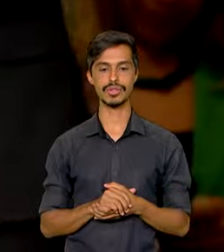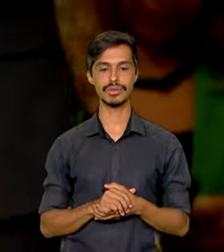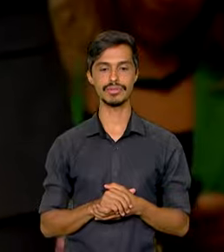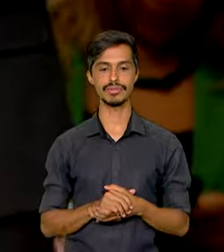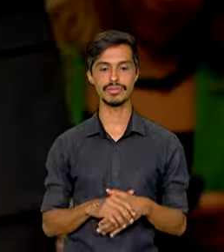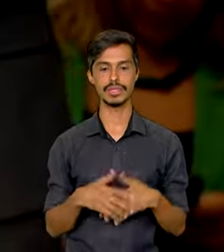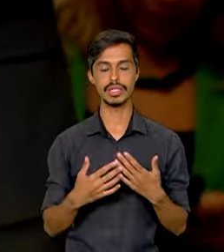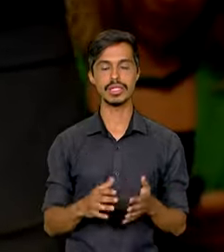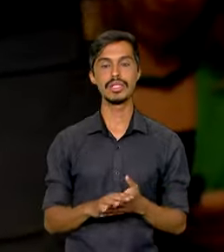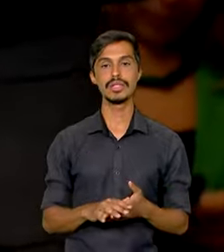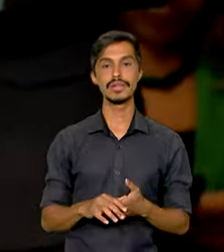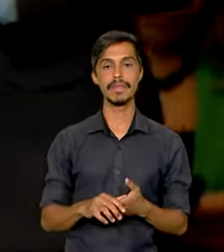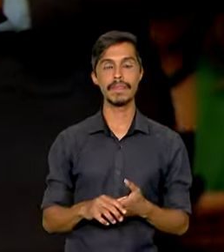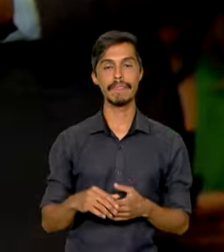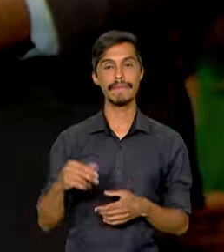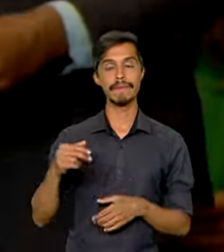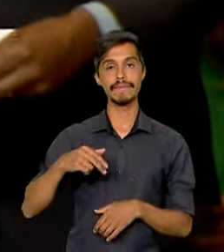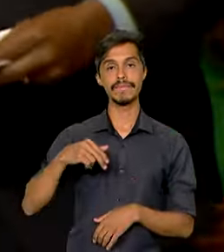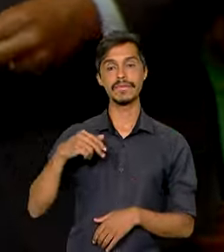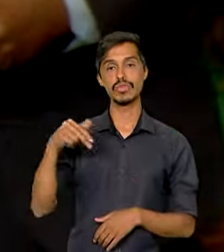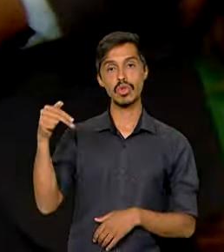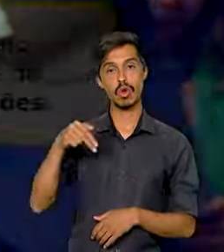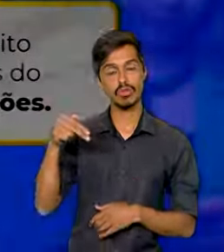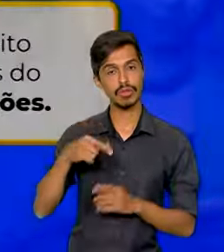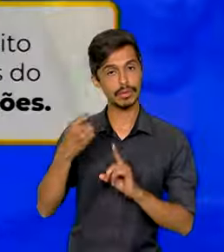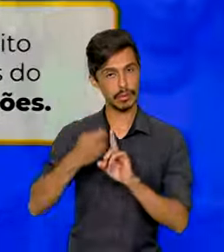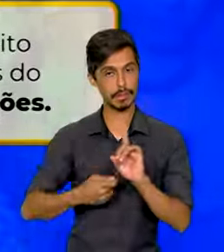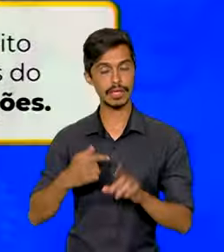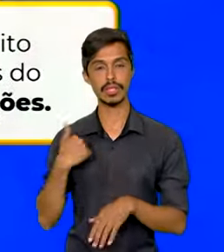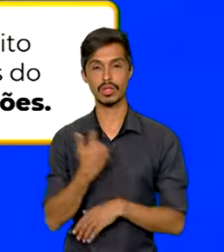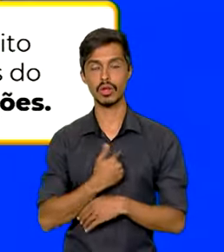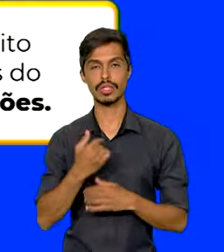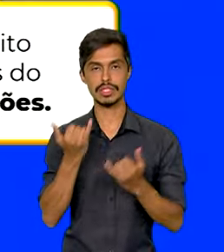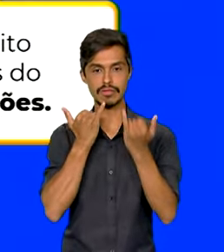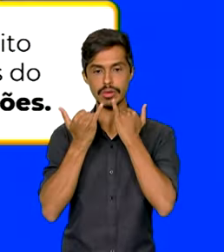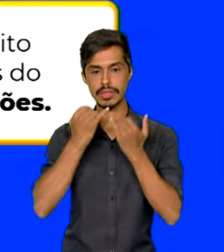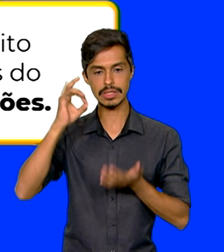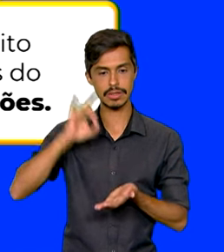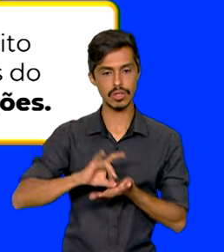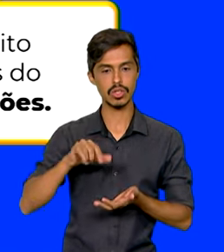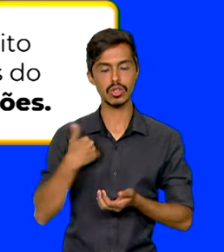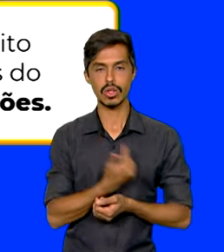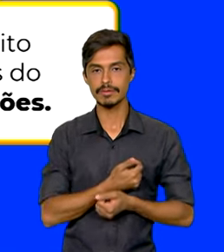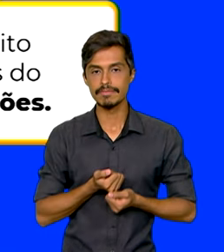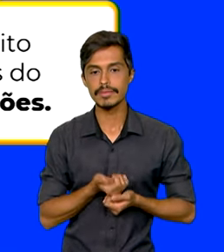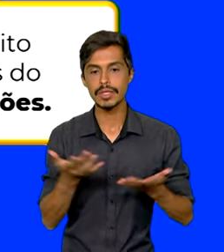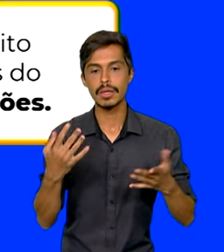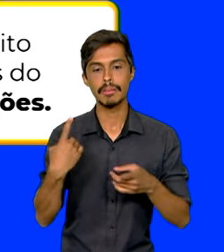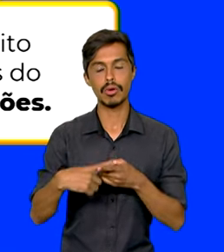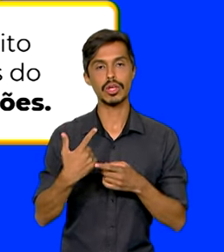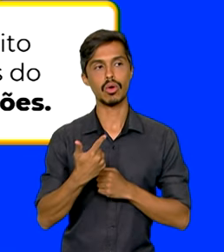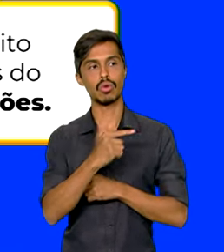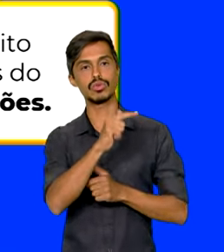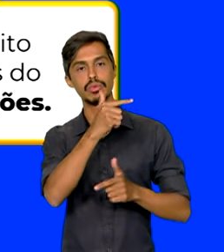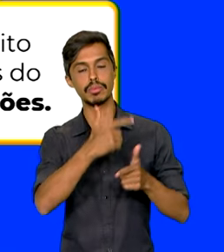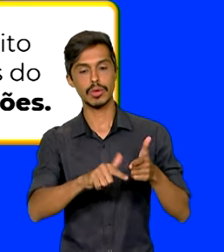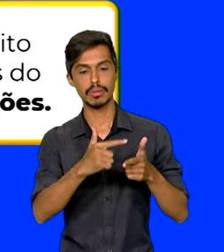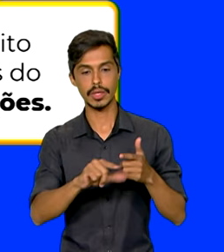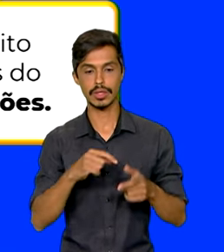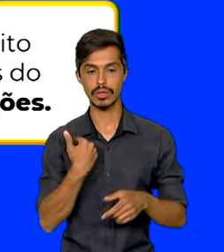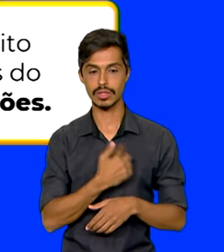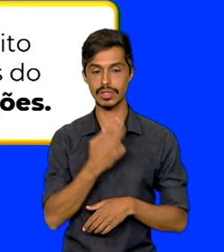Em novembro, nós estaremos divulgando um dado consolidado, porque um outro problema que a nossa área enfrentou, já que estamos falando